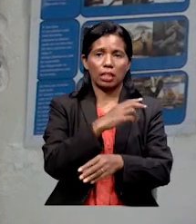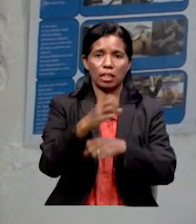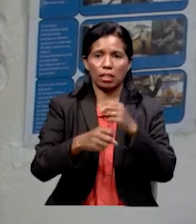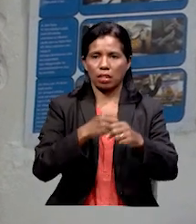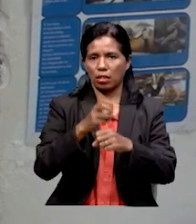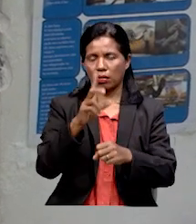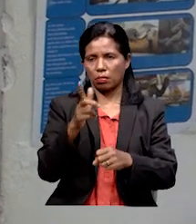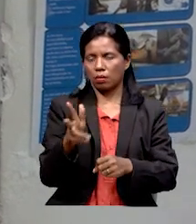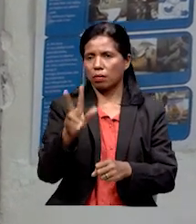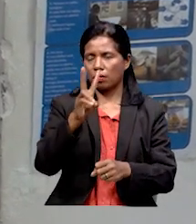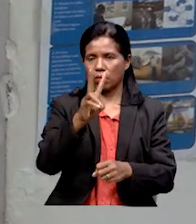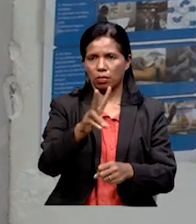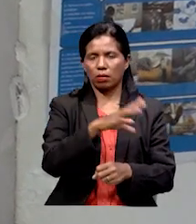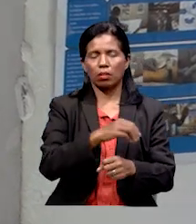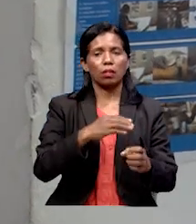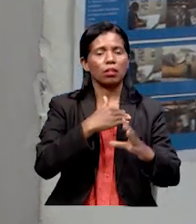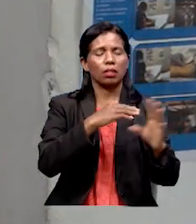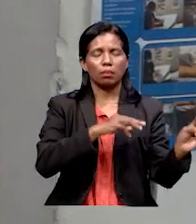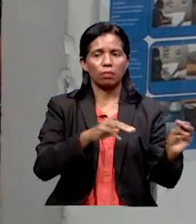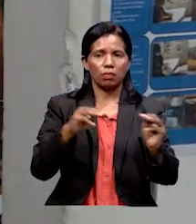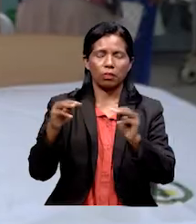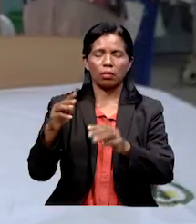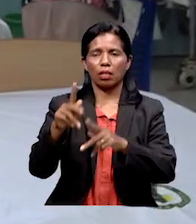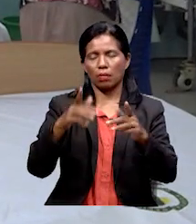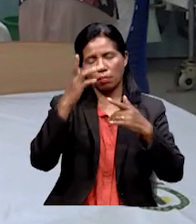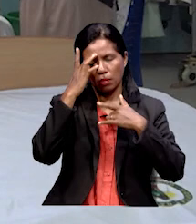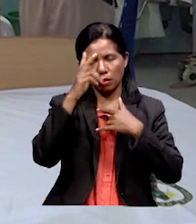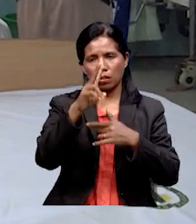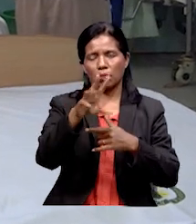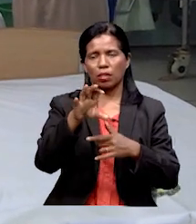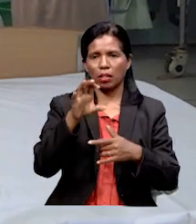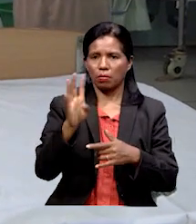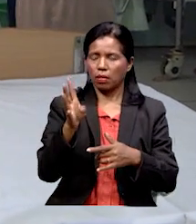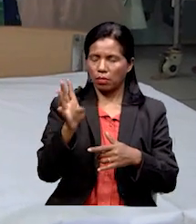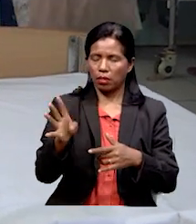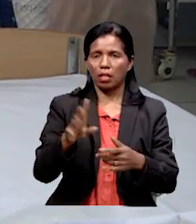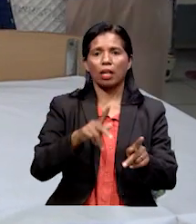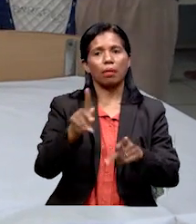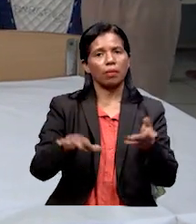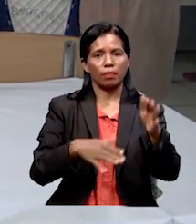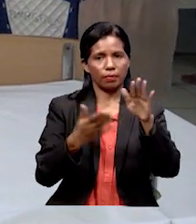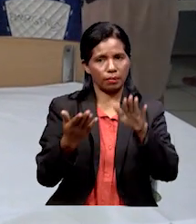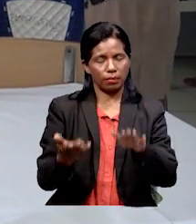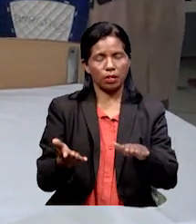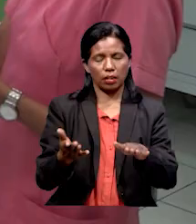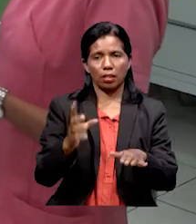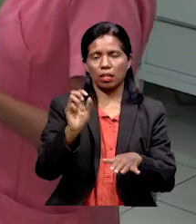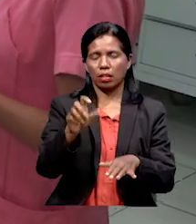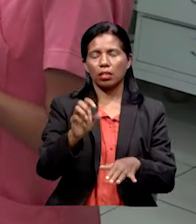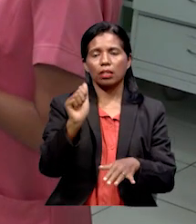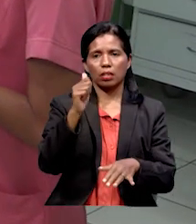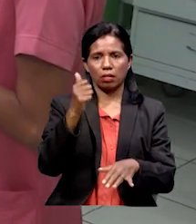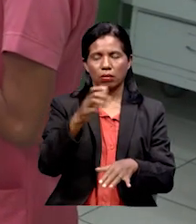ronoloresin rua halo transferência ba paciente atus rua hat noloresin husi número la convida sanoresin husi paciente nebe